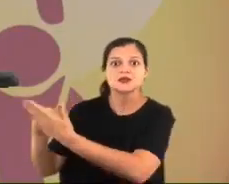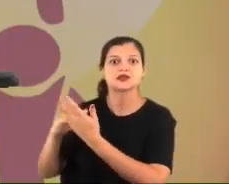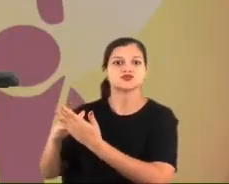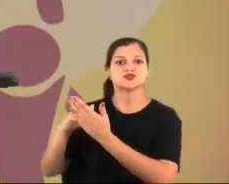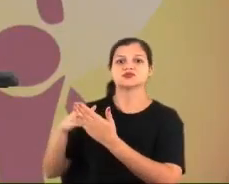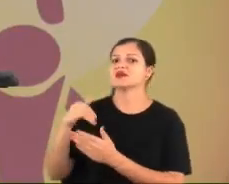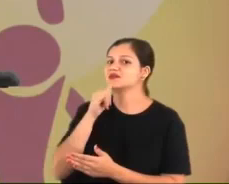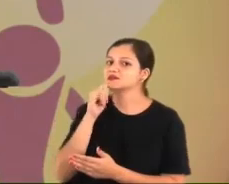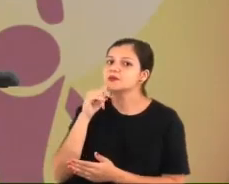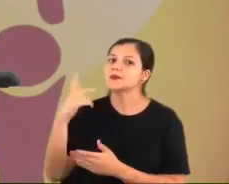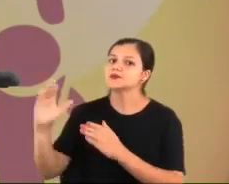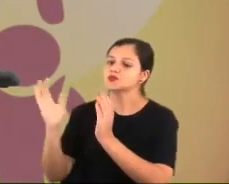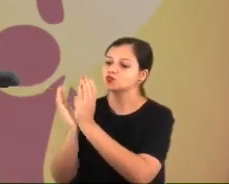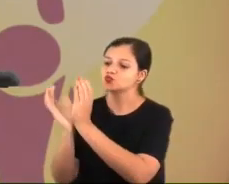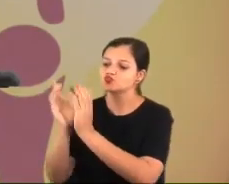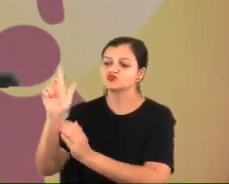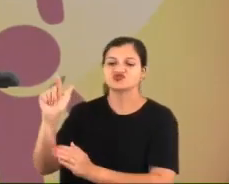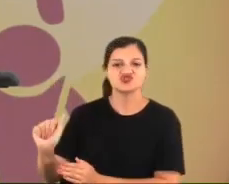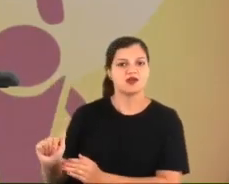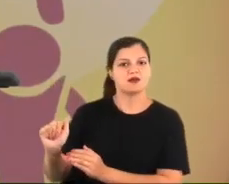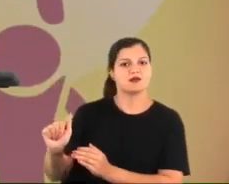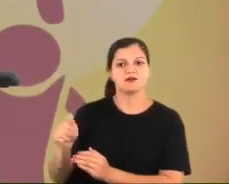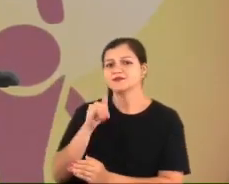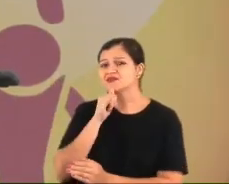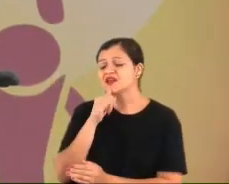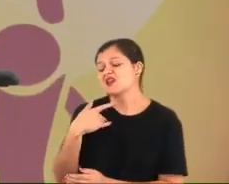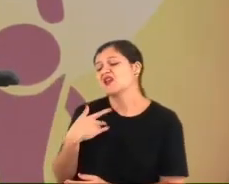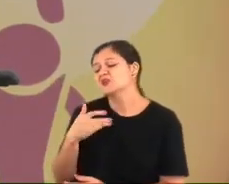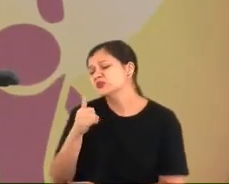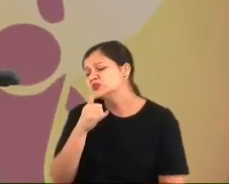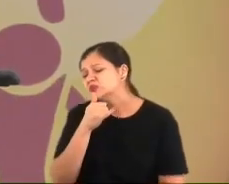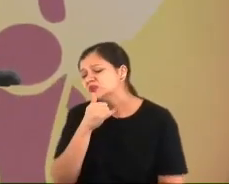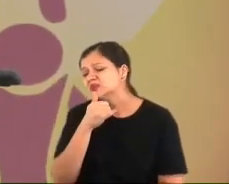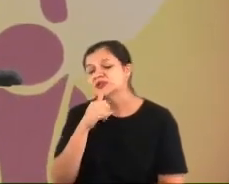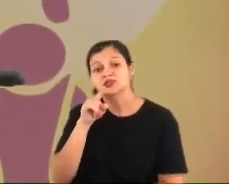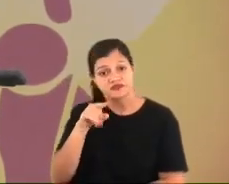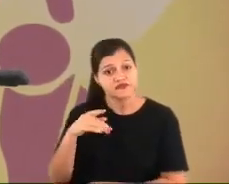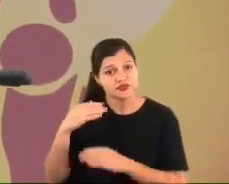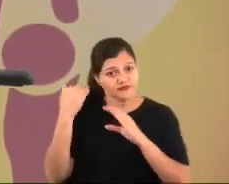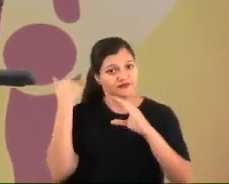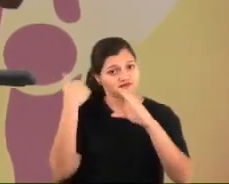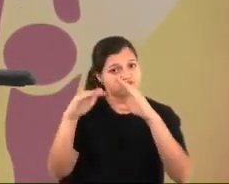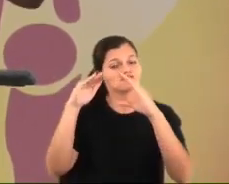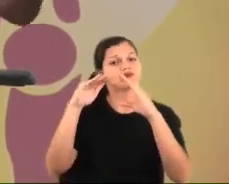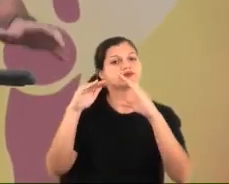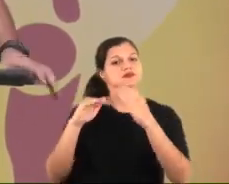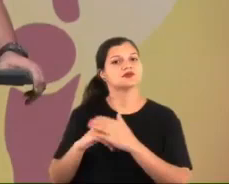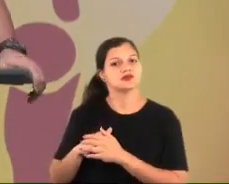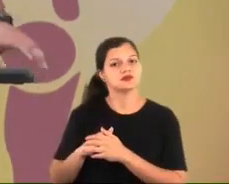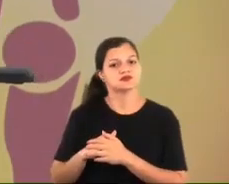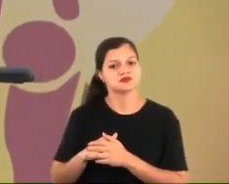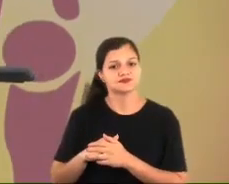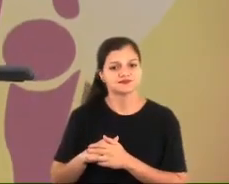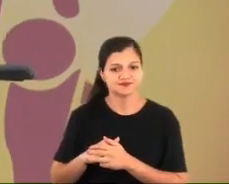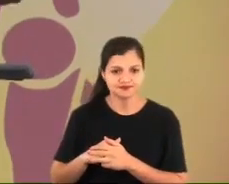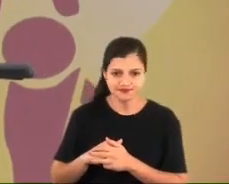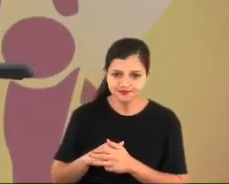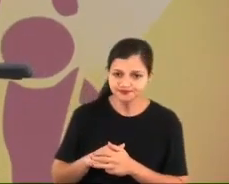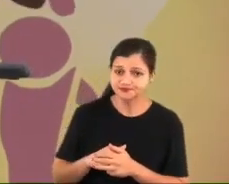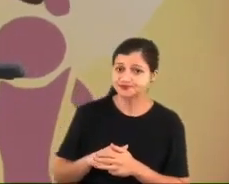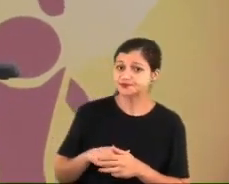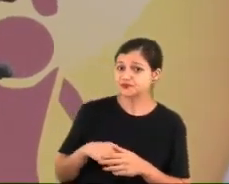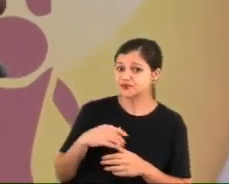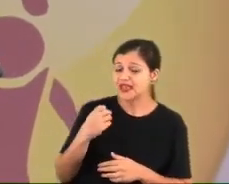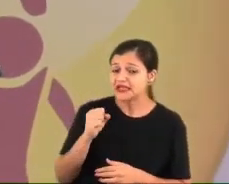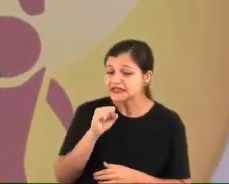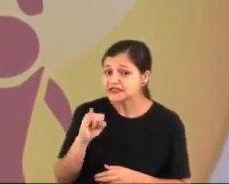você vai receber uma mensagem de alguém. Você vai ser amado. A ovelha, quando ela se perde, ela começa a